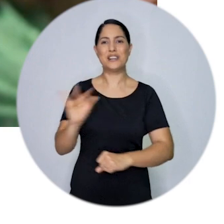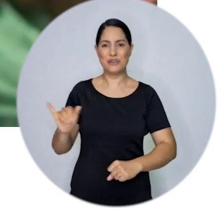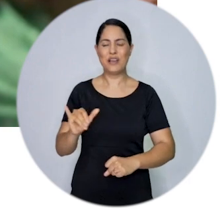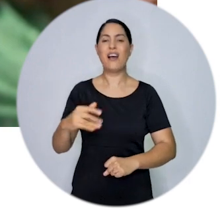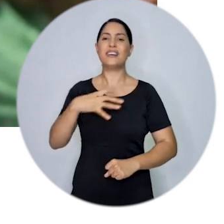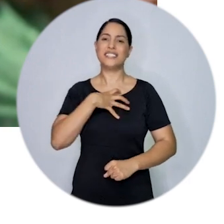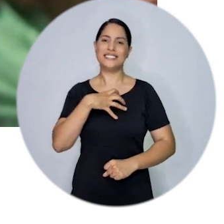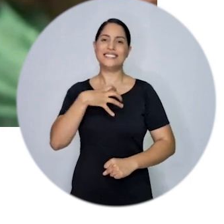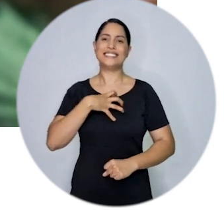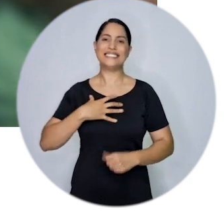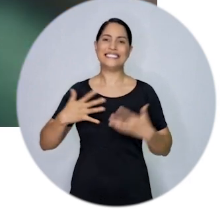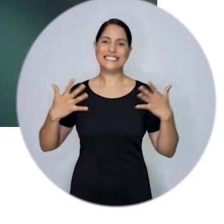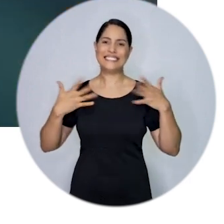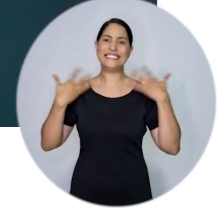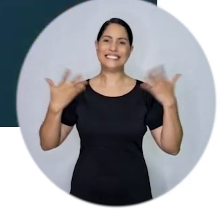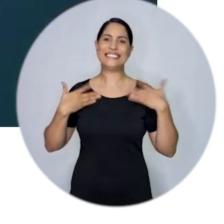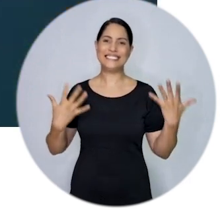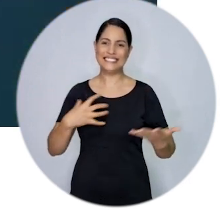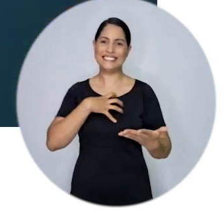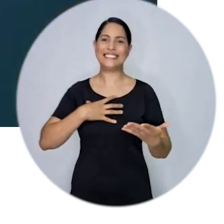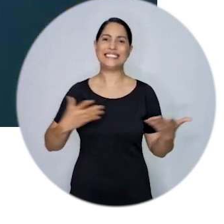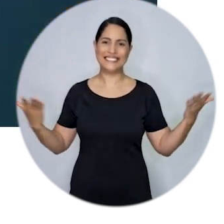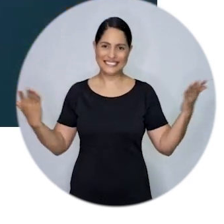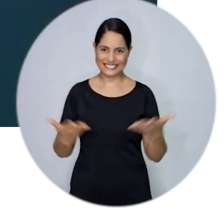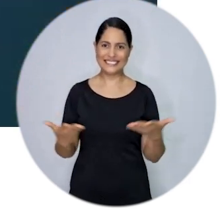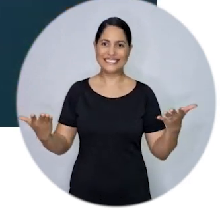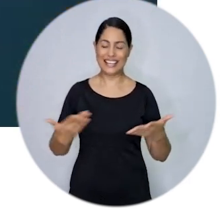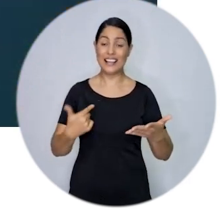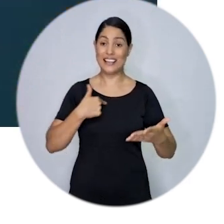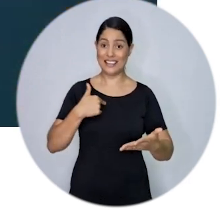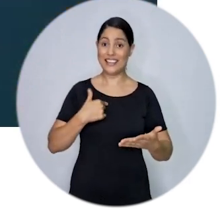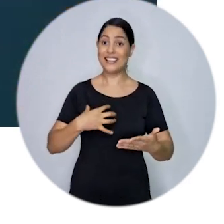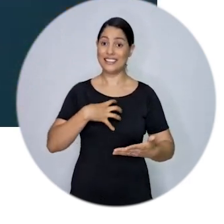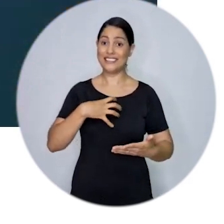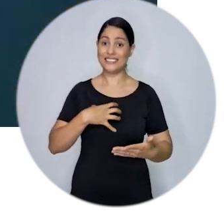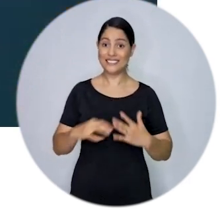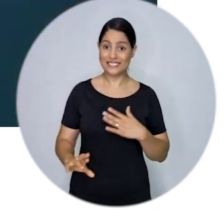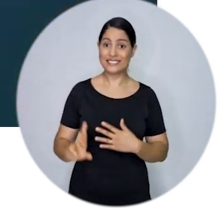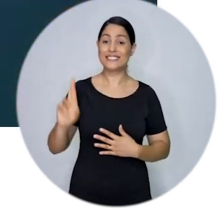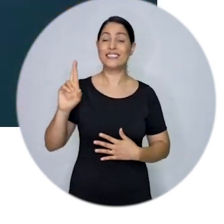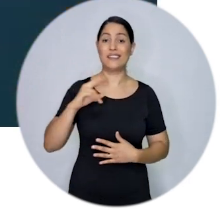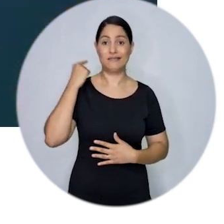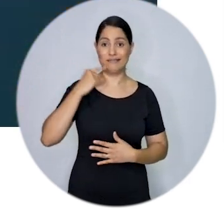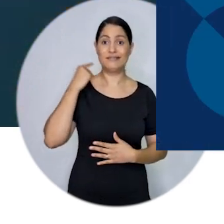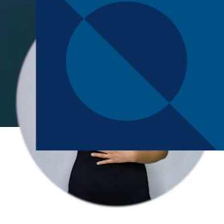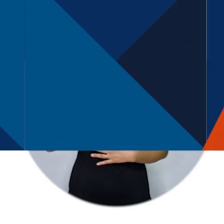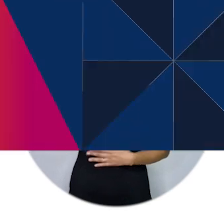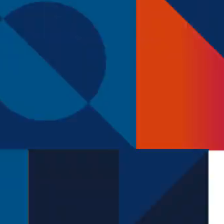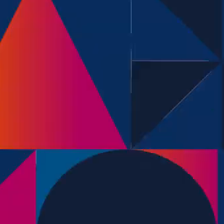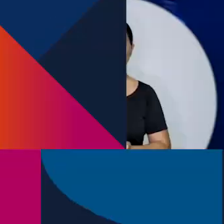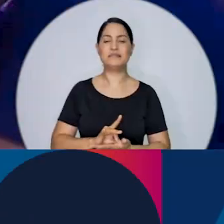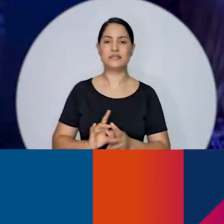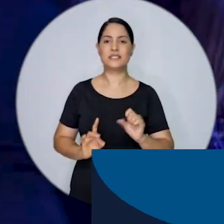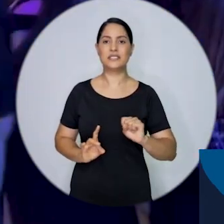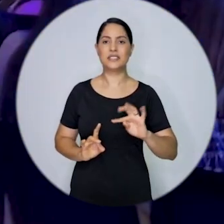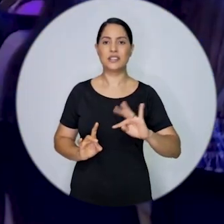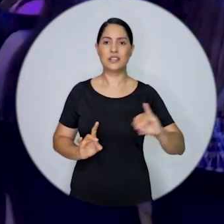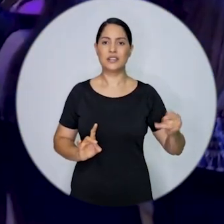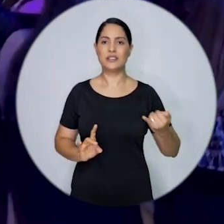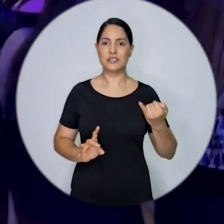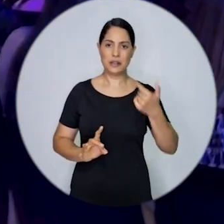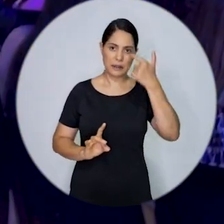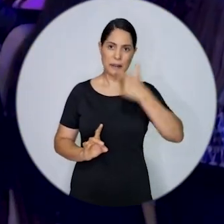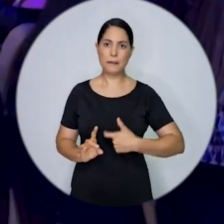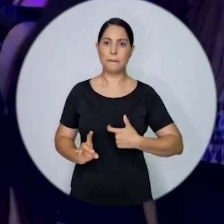dos próximos anos. Para mim é uma imensa alegria estar aqui e hoje como representante da advocacia no Superior Tribunal